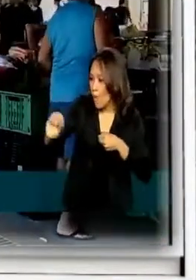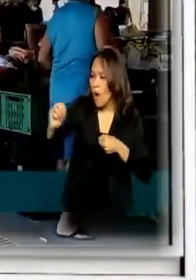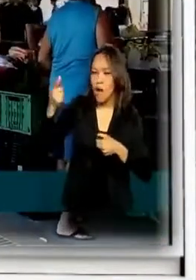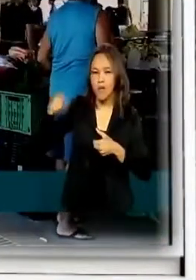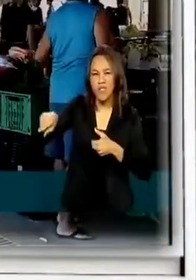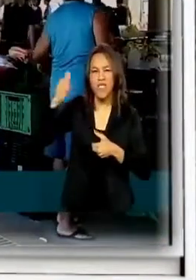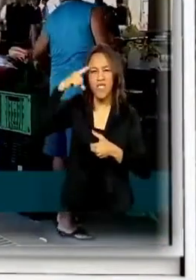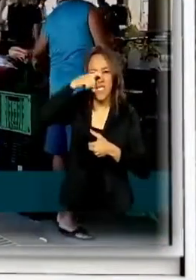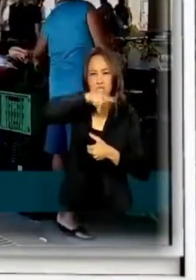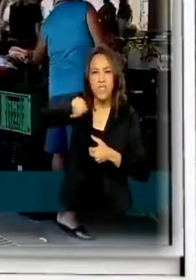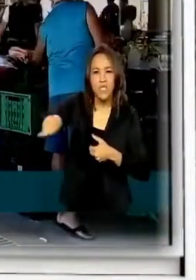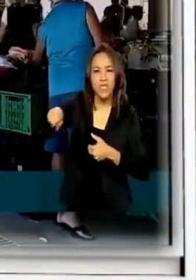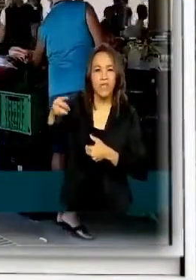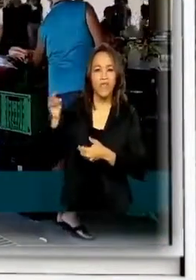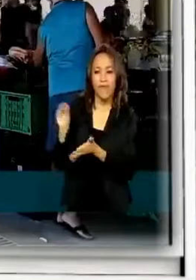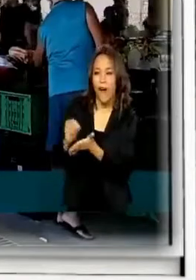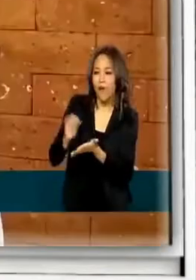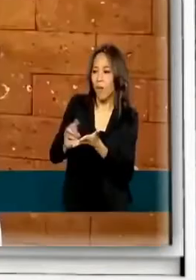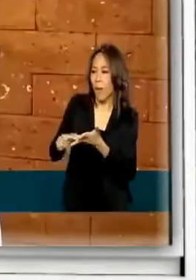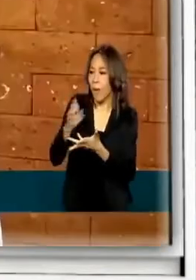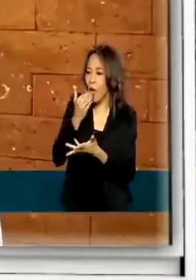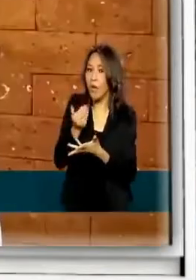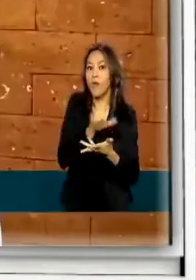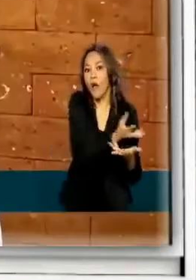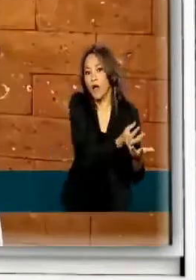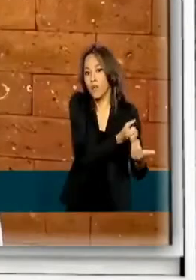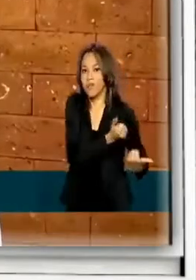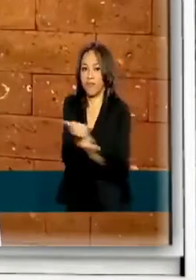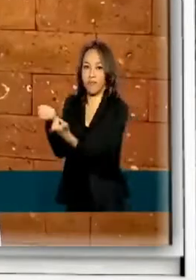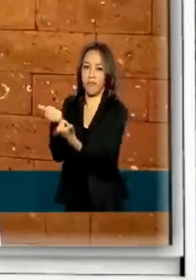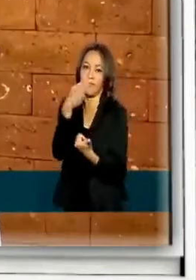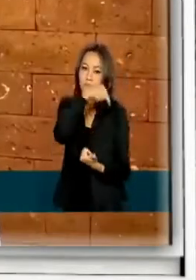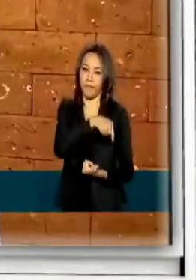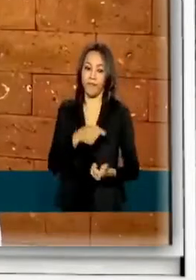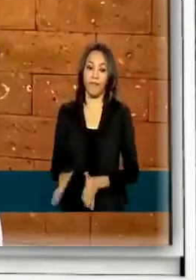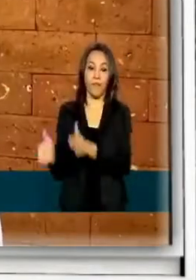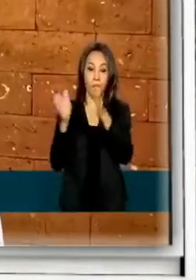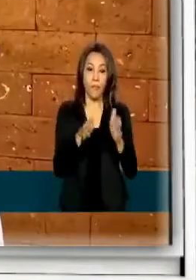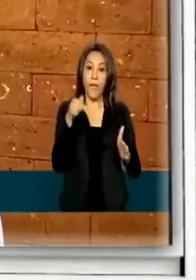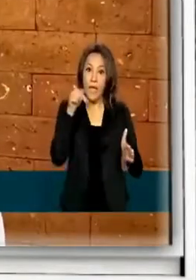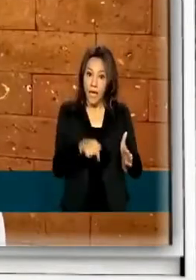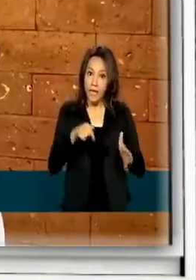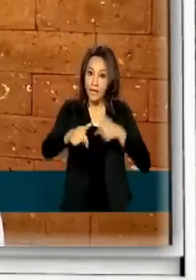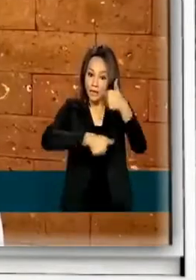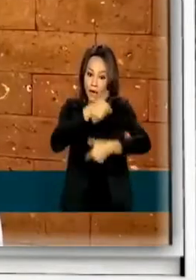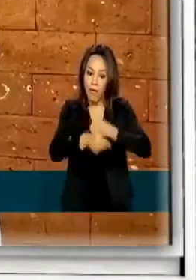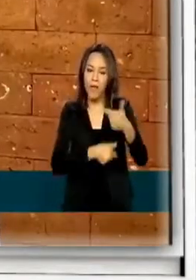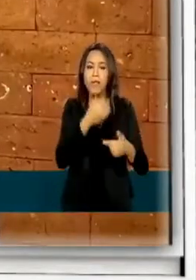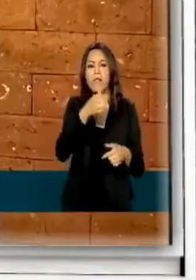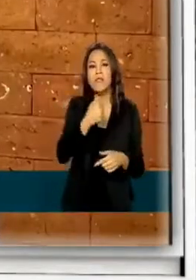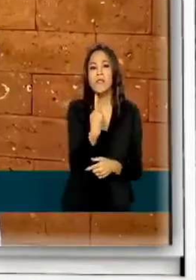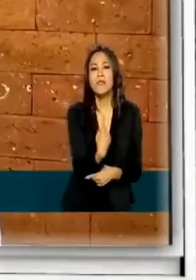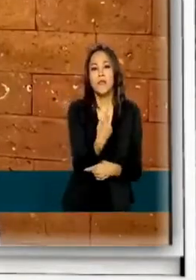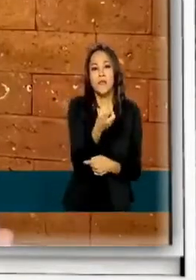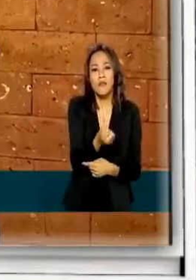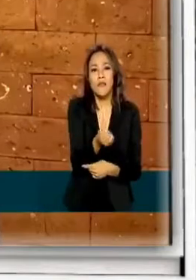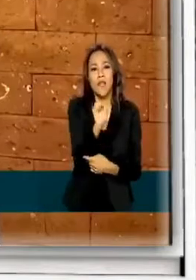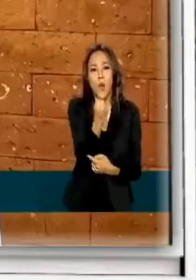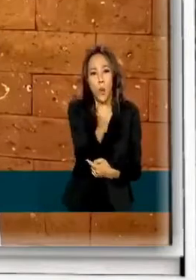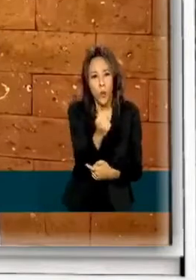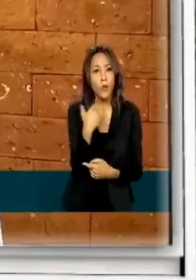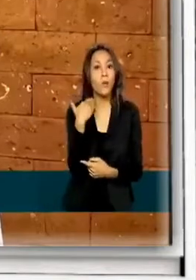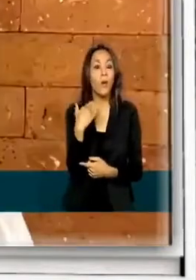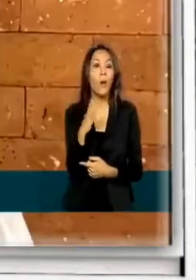alimentos espalhados em todo o país, aqui no Brasil, se empenham em captar ou receber o que ainda pode ser aproveitado para